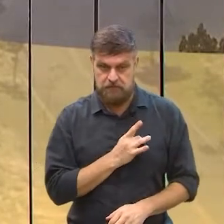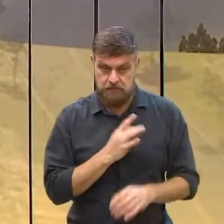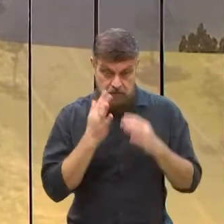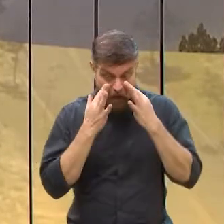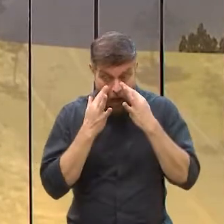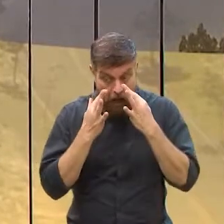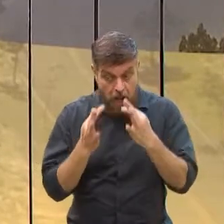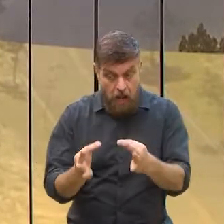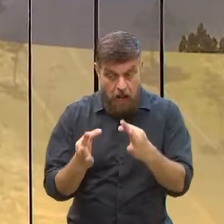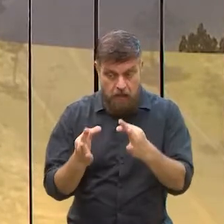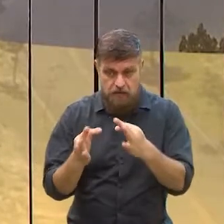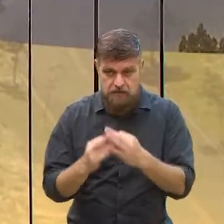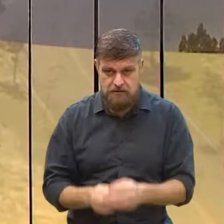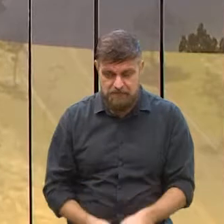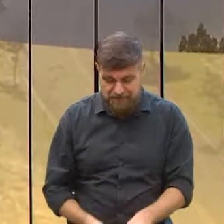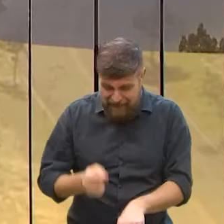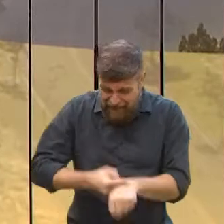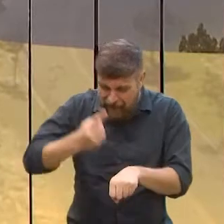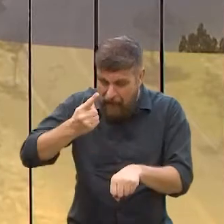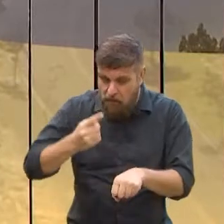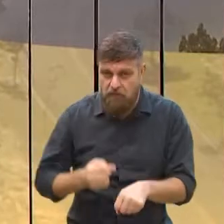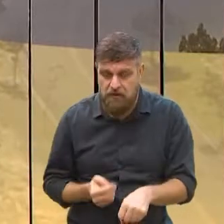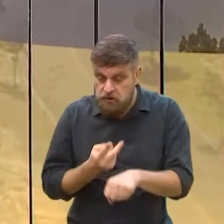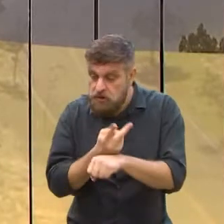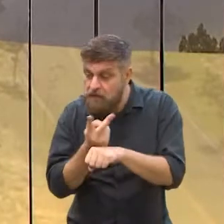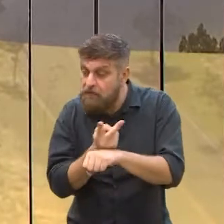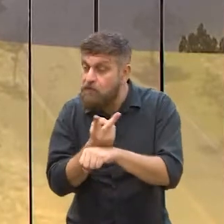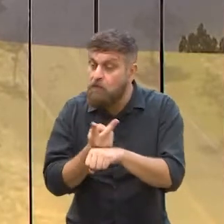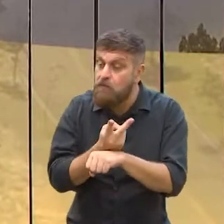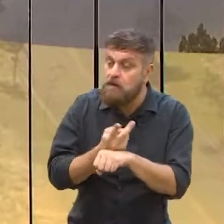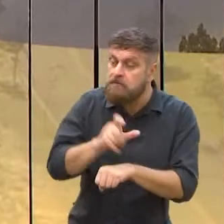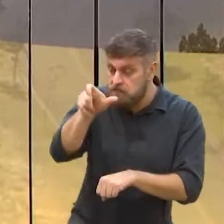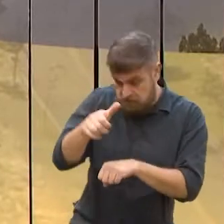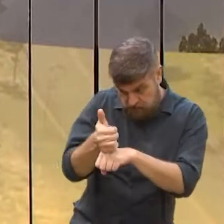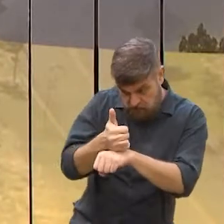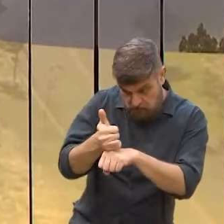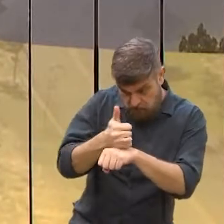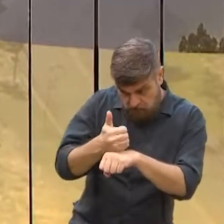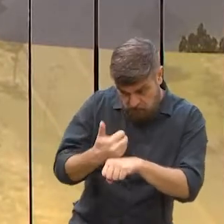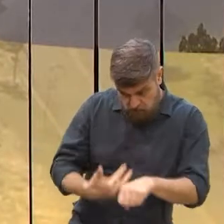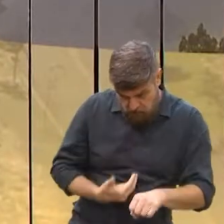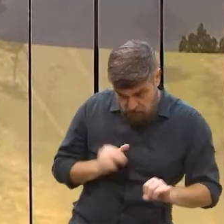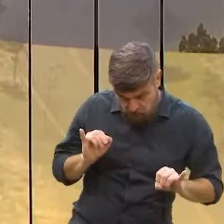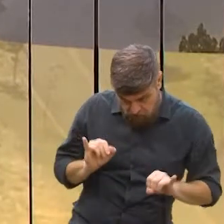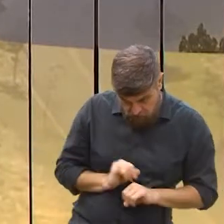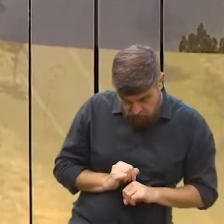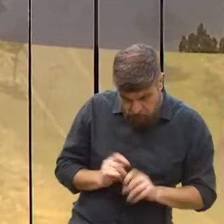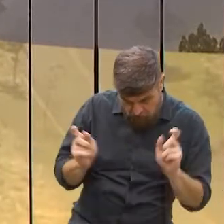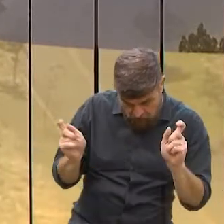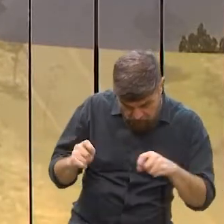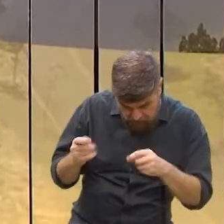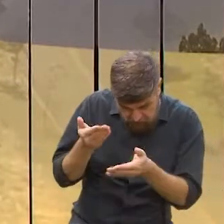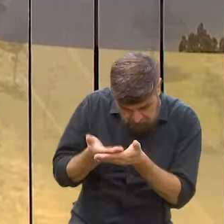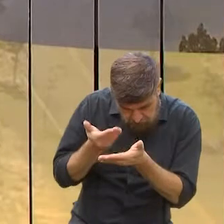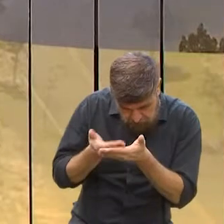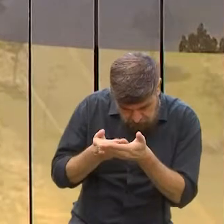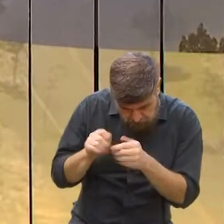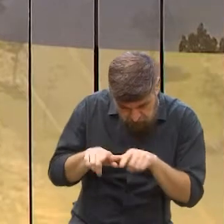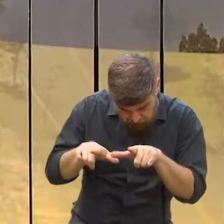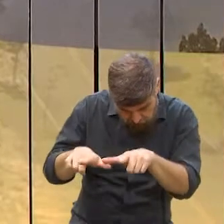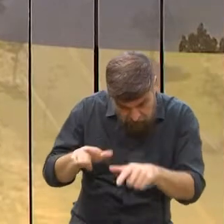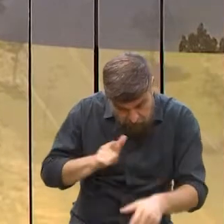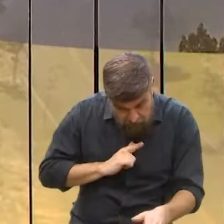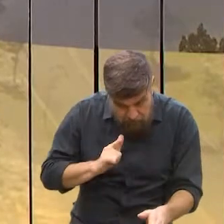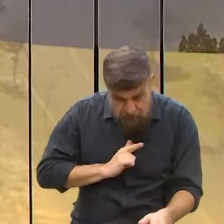atenção no primeiro momento em procurar um médico capacitado para isso, me